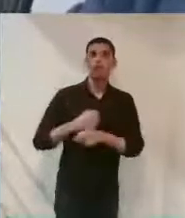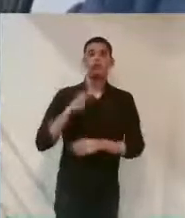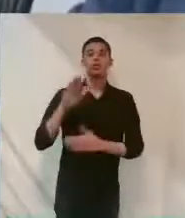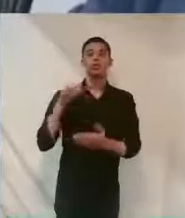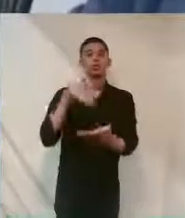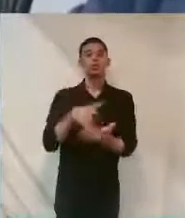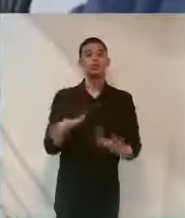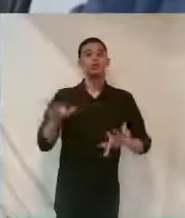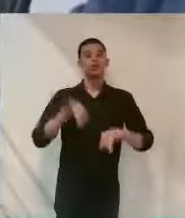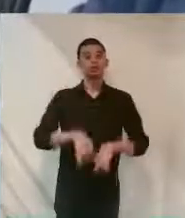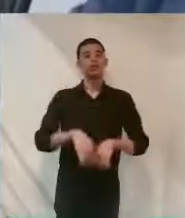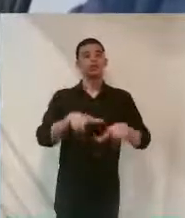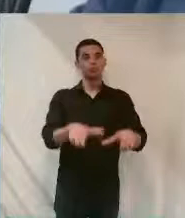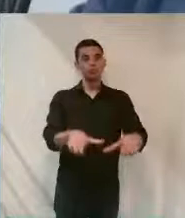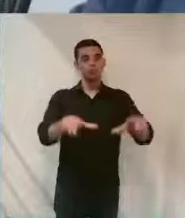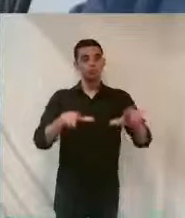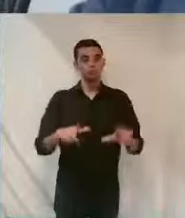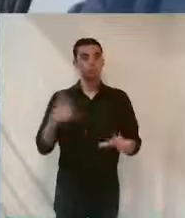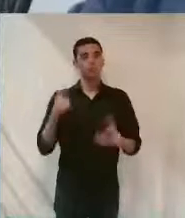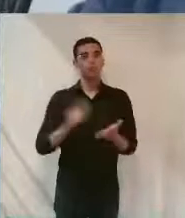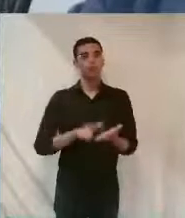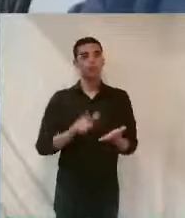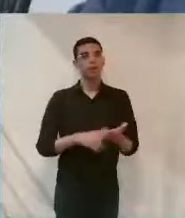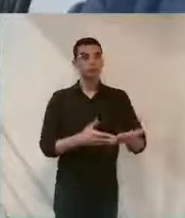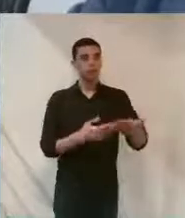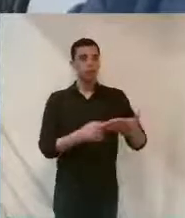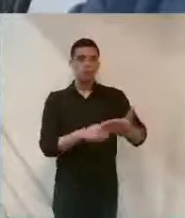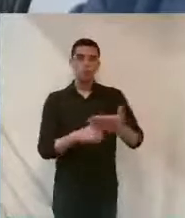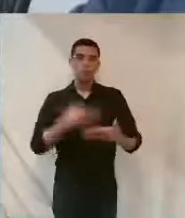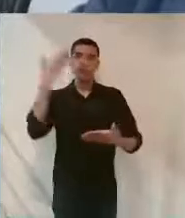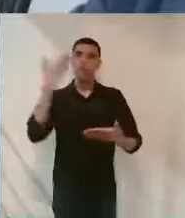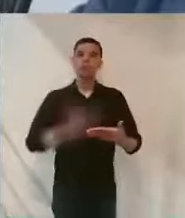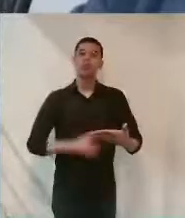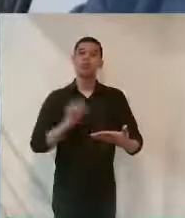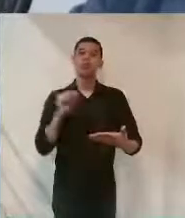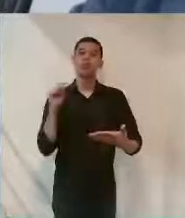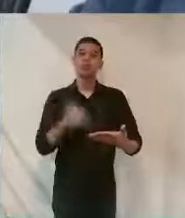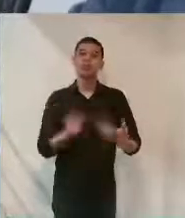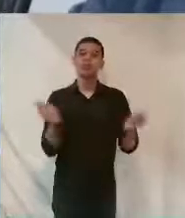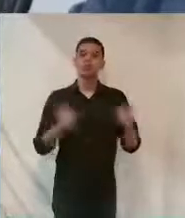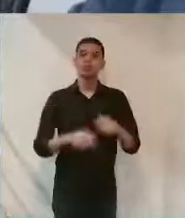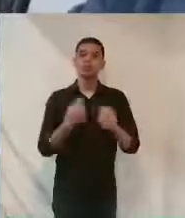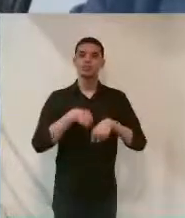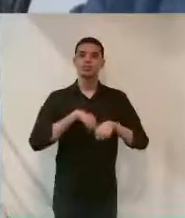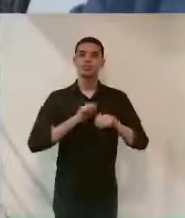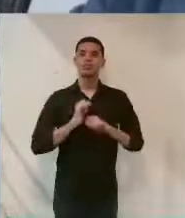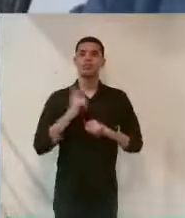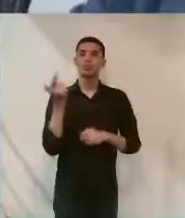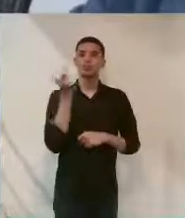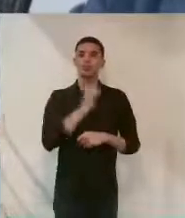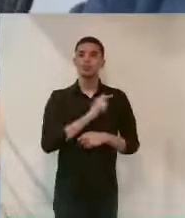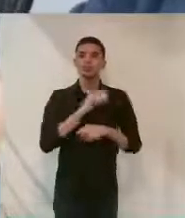final a gente ganha um papel falando, olha, você está apto a exercer a função, você cumpriu com as suas obrigações. O